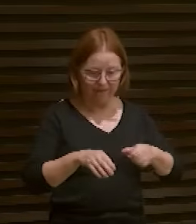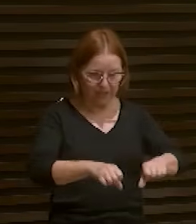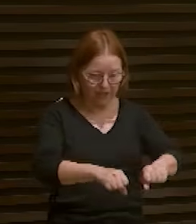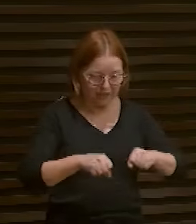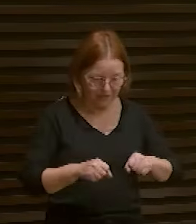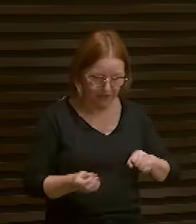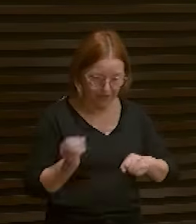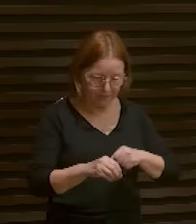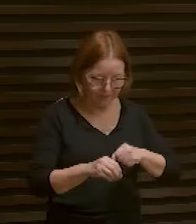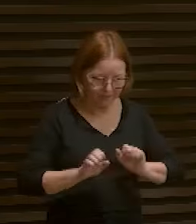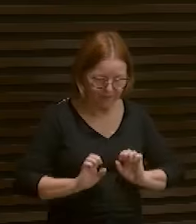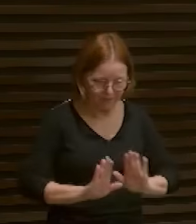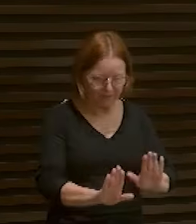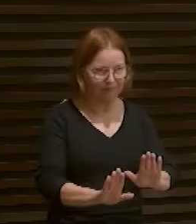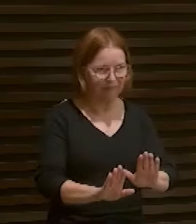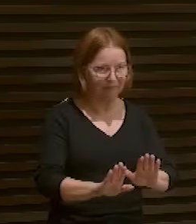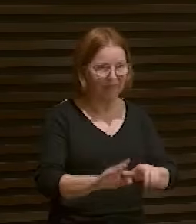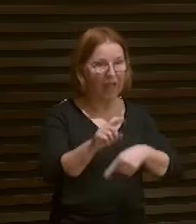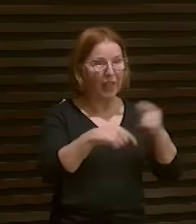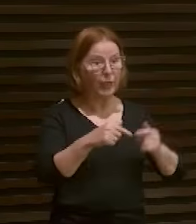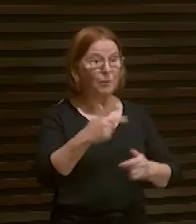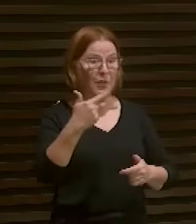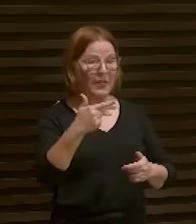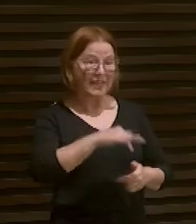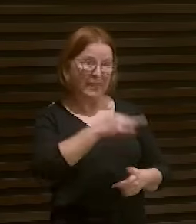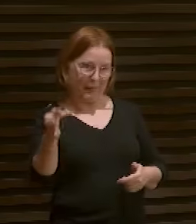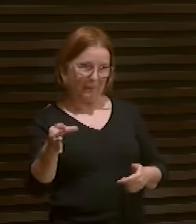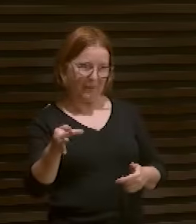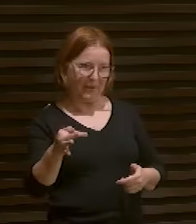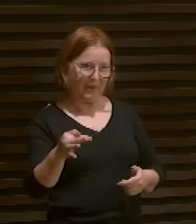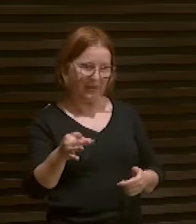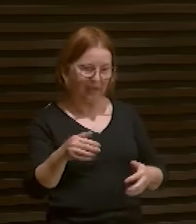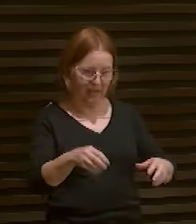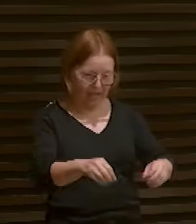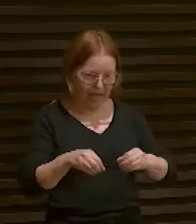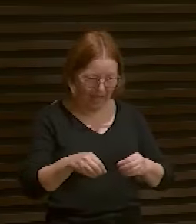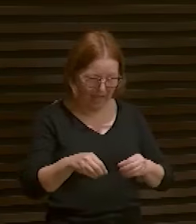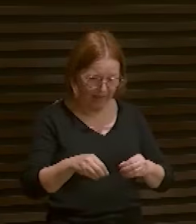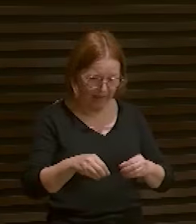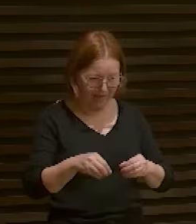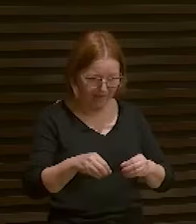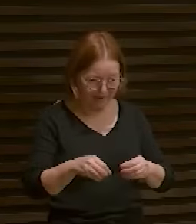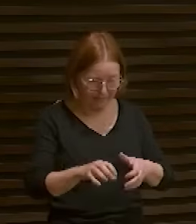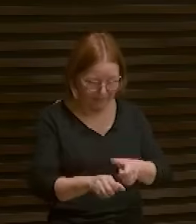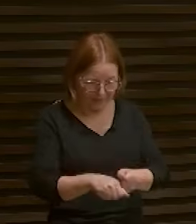2 semanas, 3 semanas, você tira aquele saco com aquela batata e dá uma fungada.